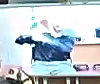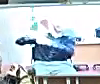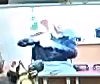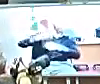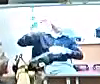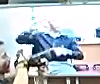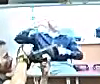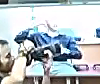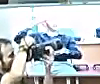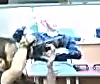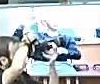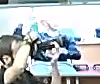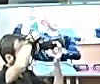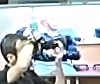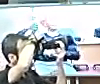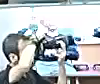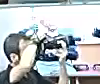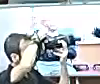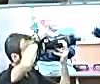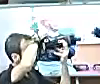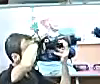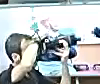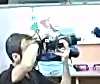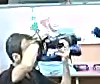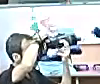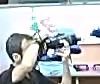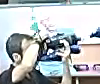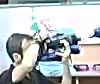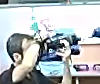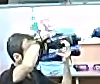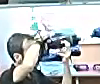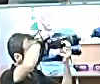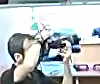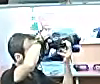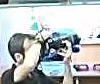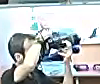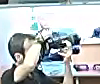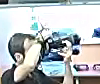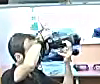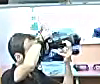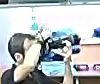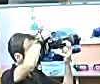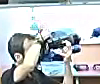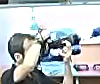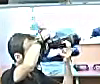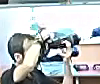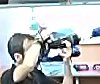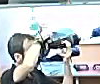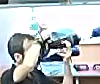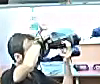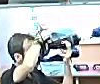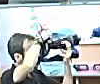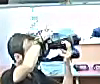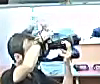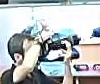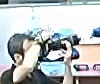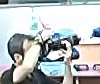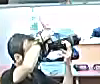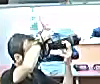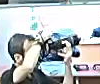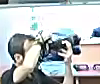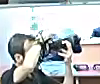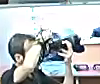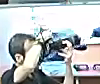passados em momentos que a situação fiscal do estado estava melhor foi executado mais as políticas